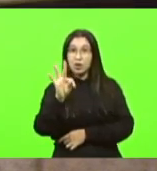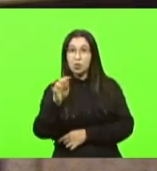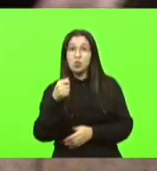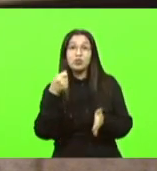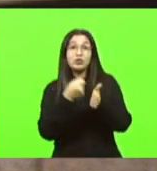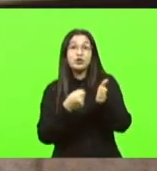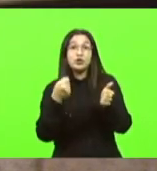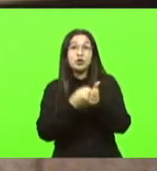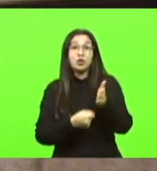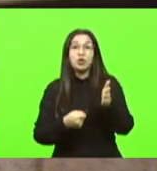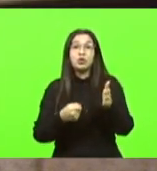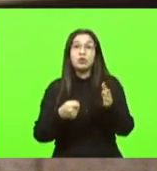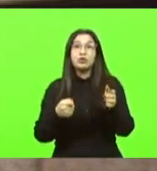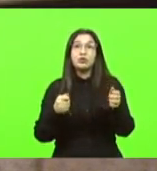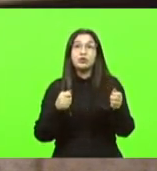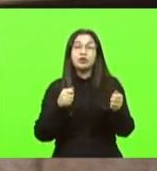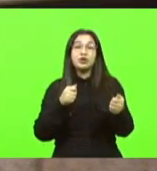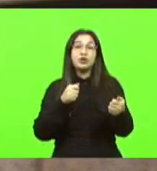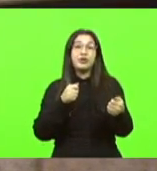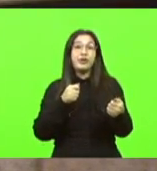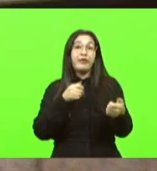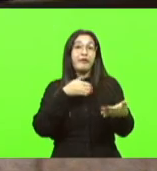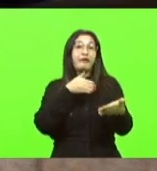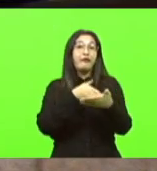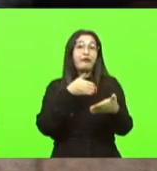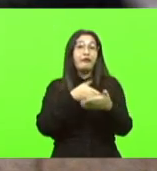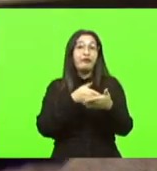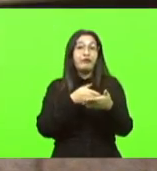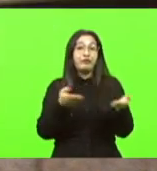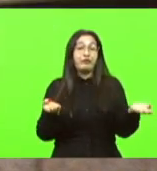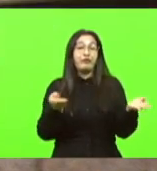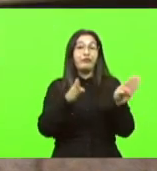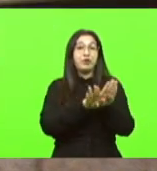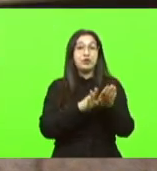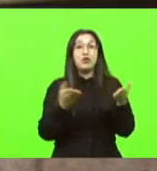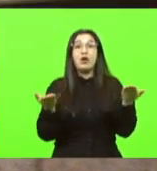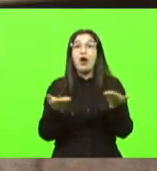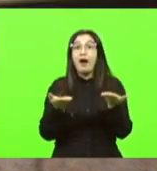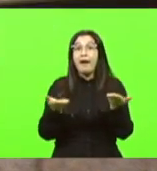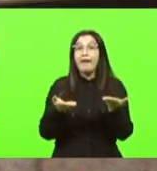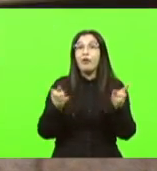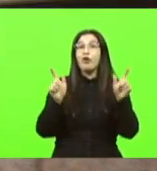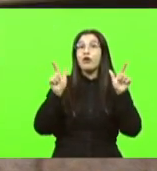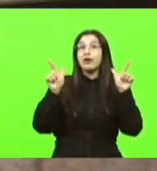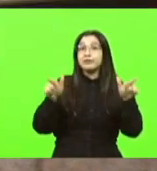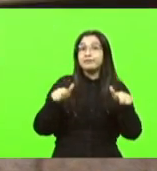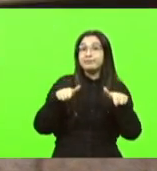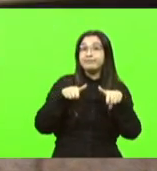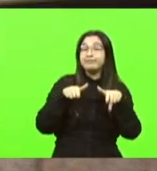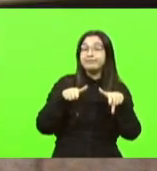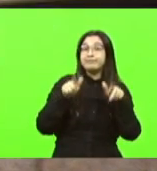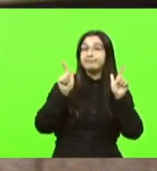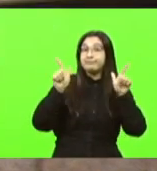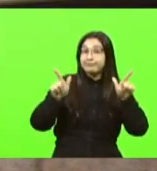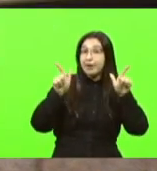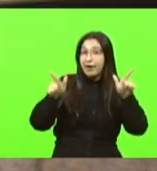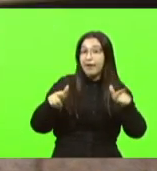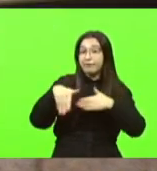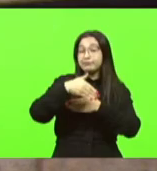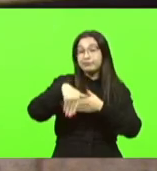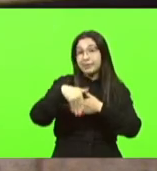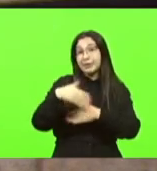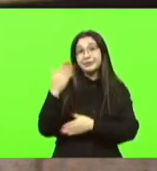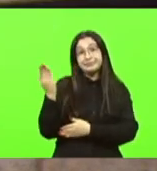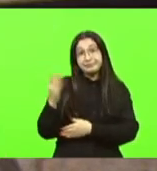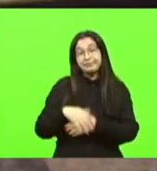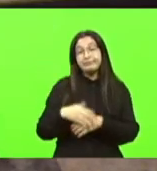agora estão lá fazendo as manifestações na rua porque apoiaram as restrições e agora